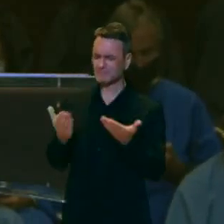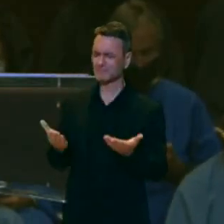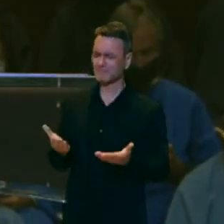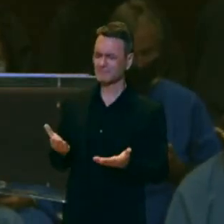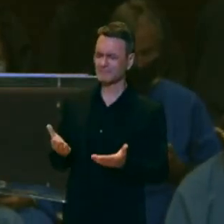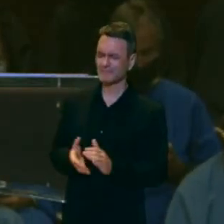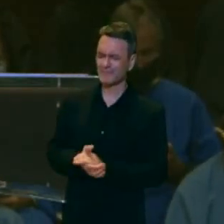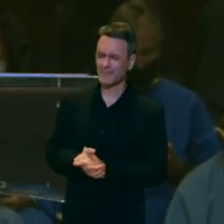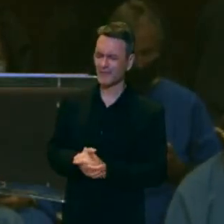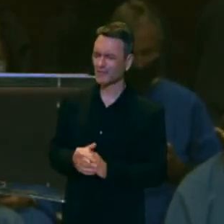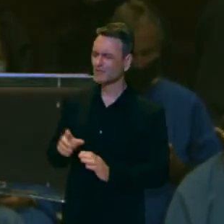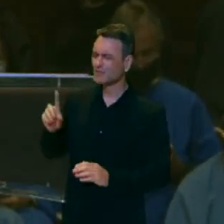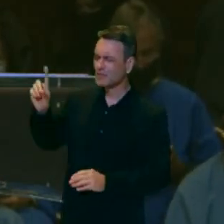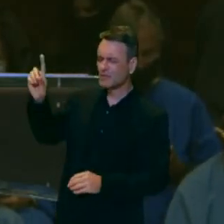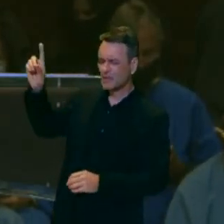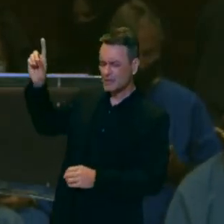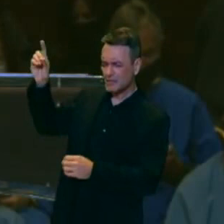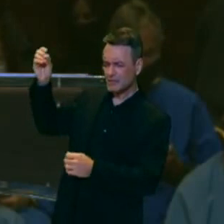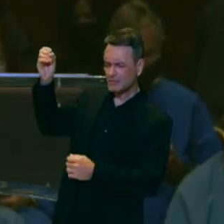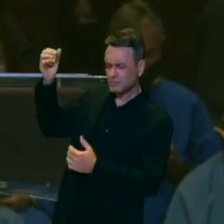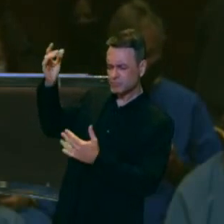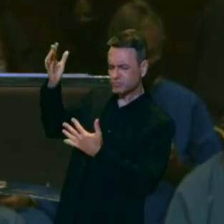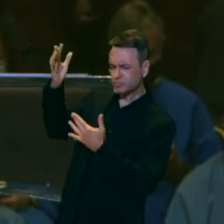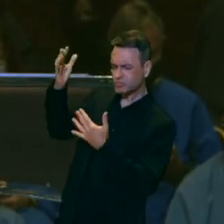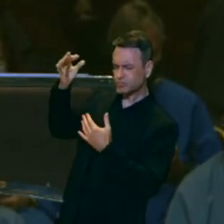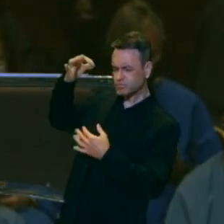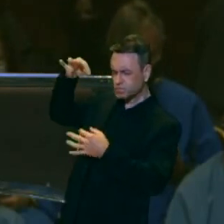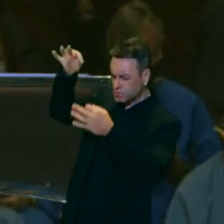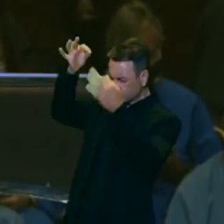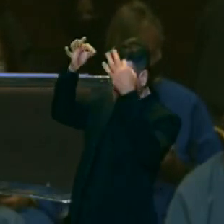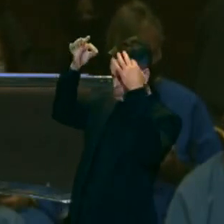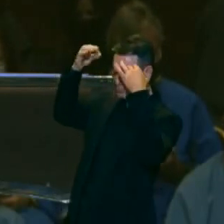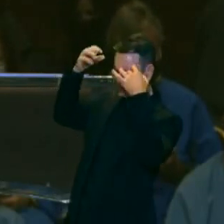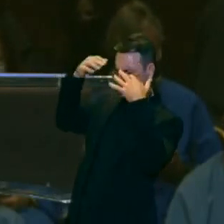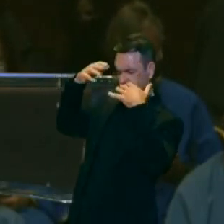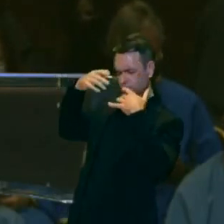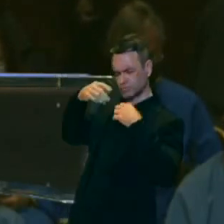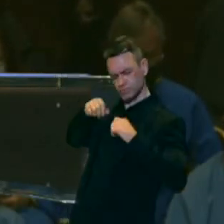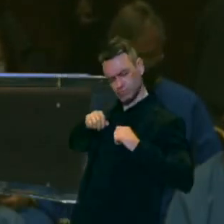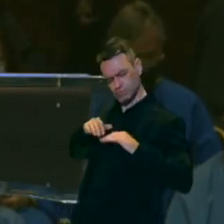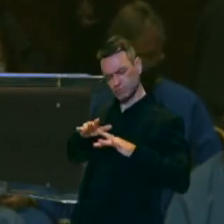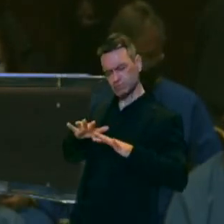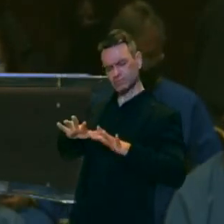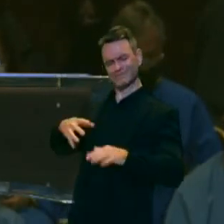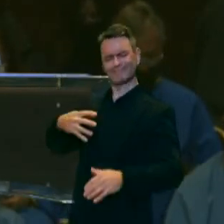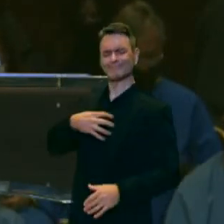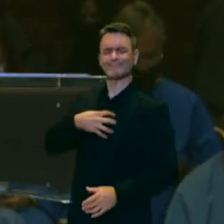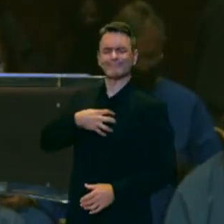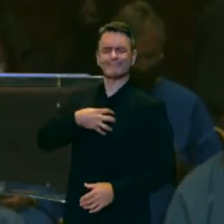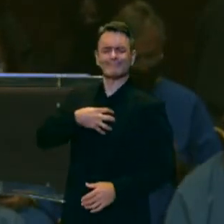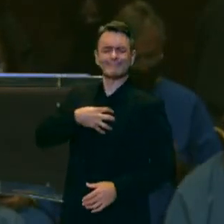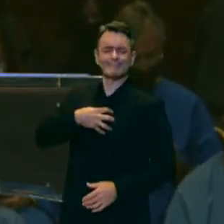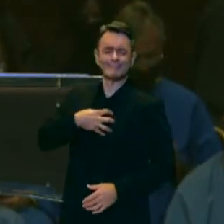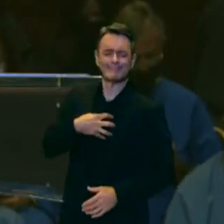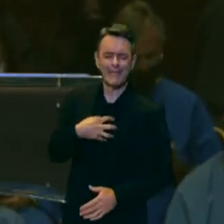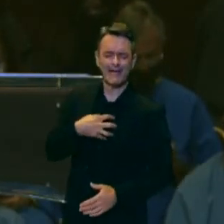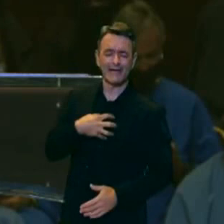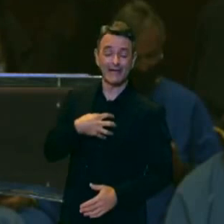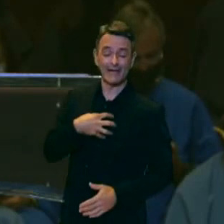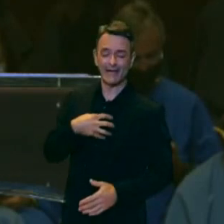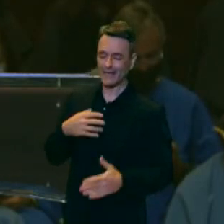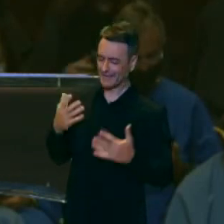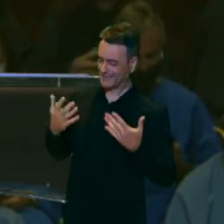Senhor sopra sobre nós o teu Espírito, e que podemos sentir o sopro do Senhor